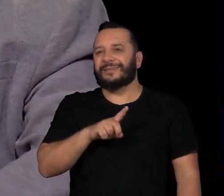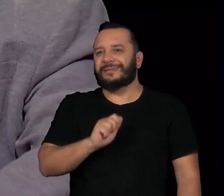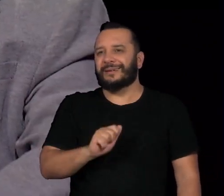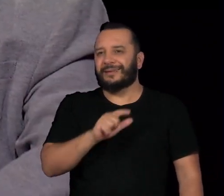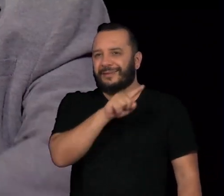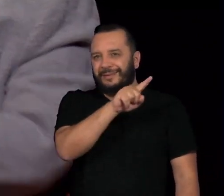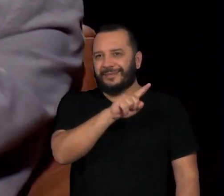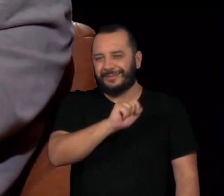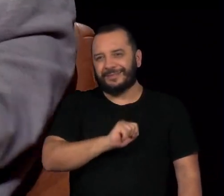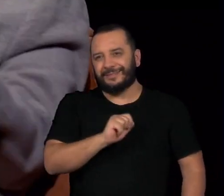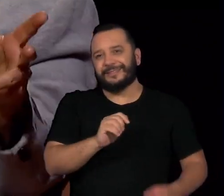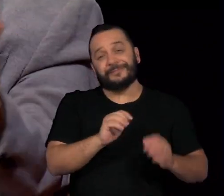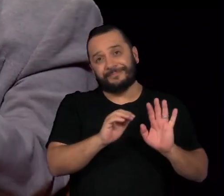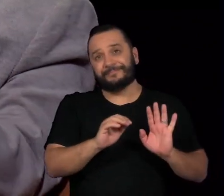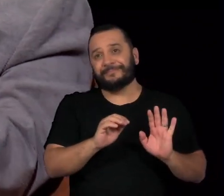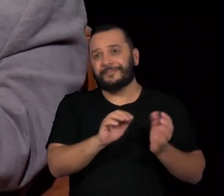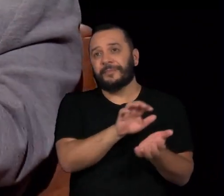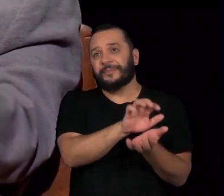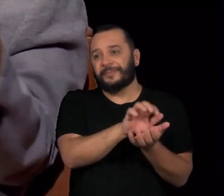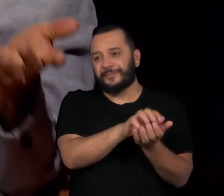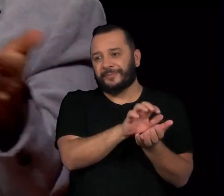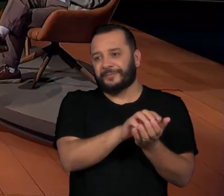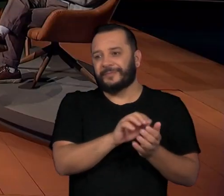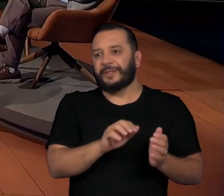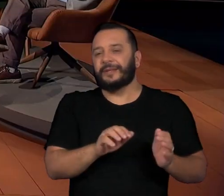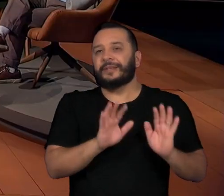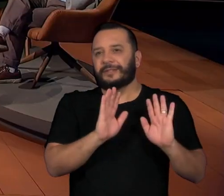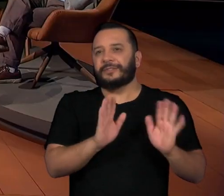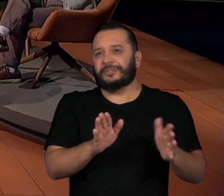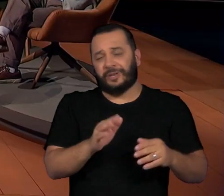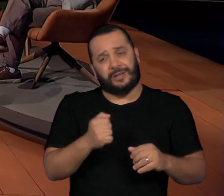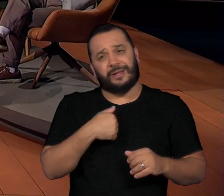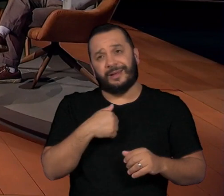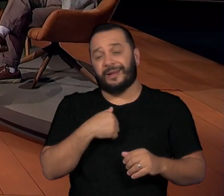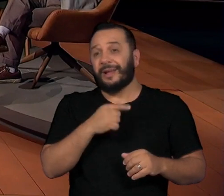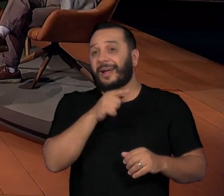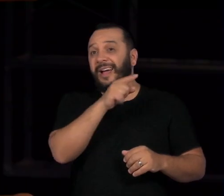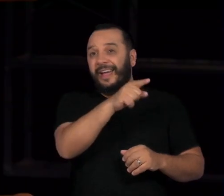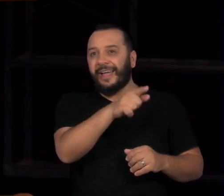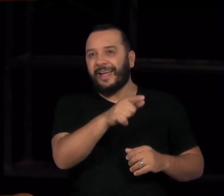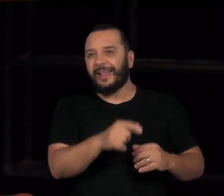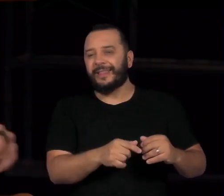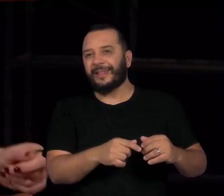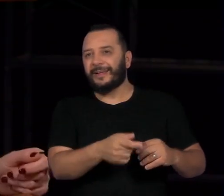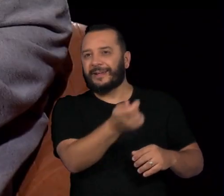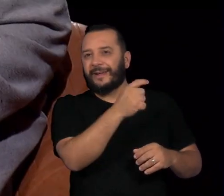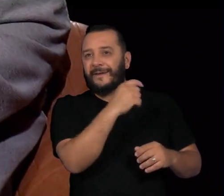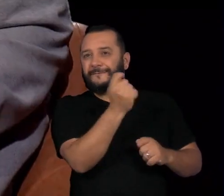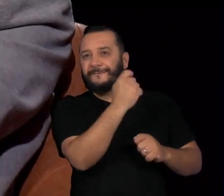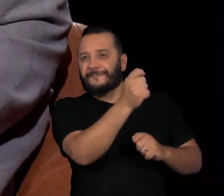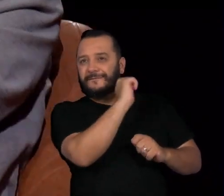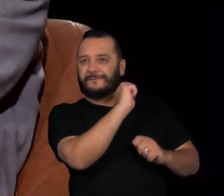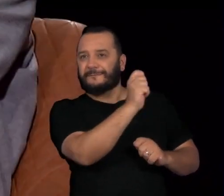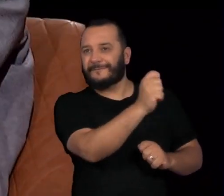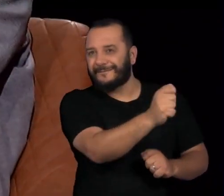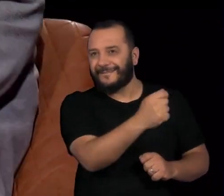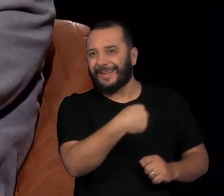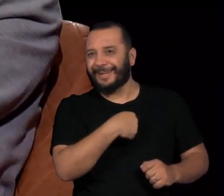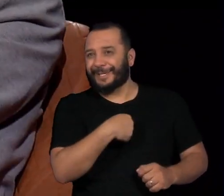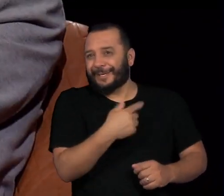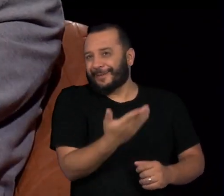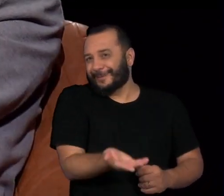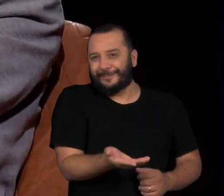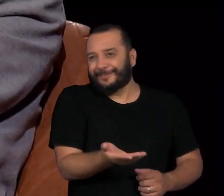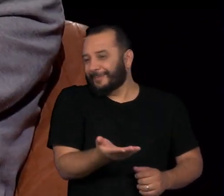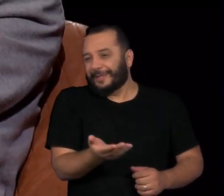que exerce o papel contrário o homem é que tira mulher de casa né ela que tirou pois bem ela tinha quando nós nos